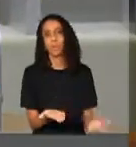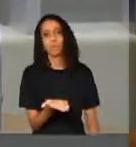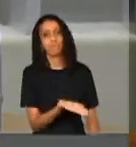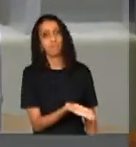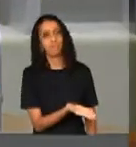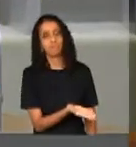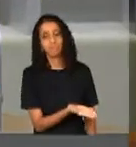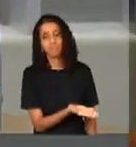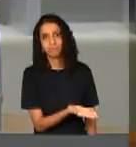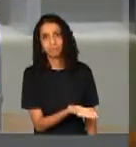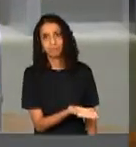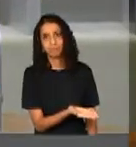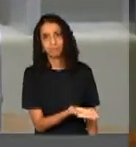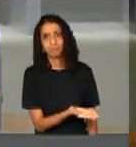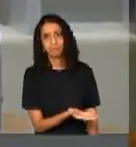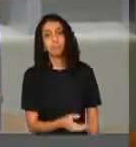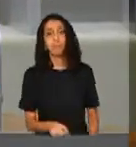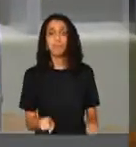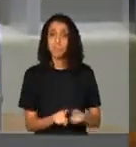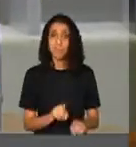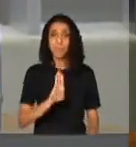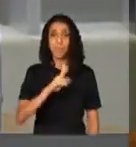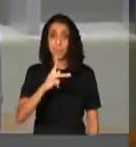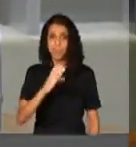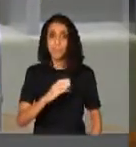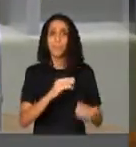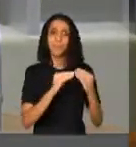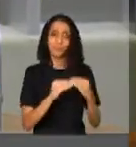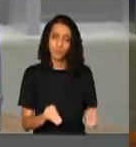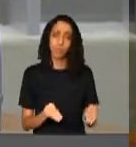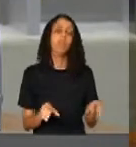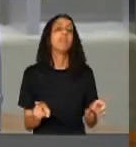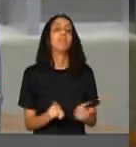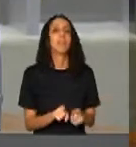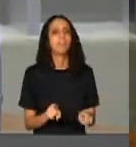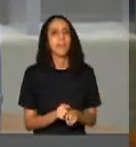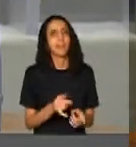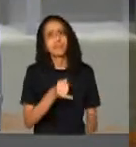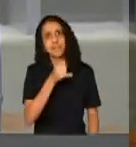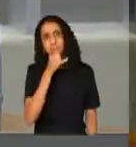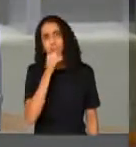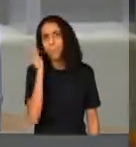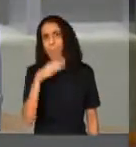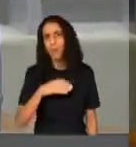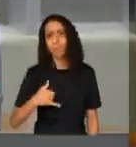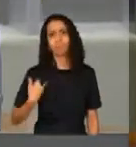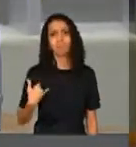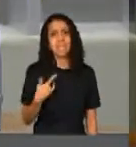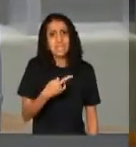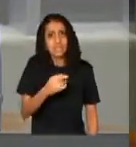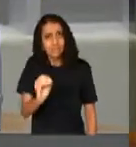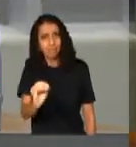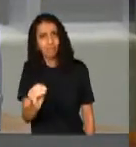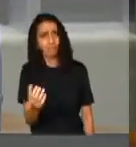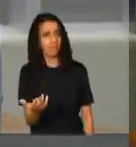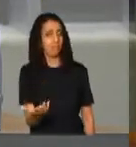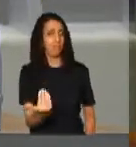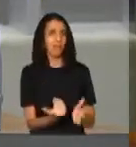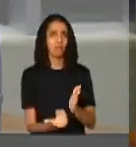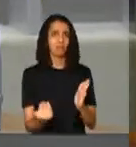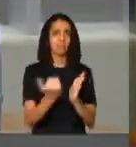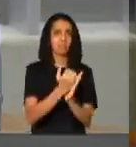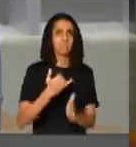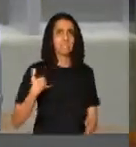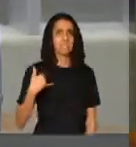mais pobres. E não é só pelo BPC, é claro que é uma crueldade aumentar para 70 anos aqueles em zona, como diz a